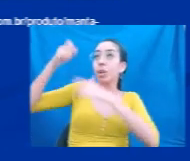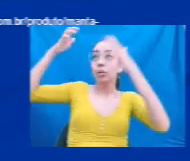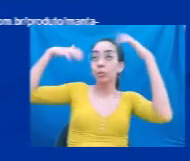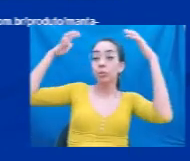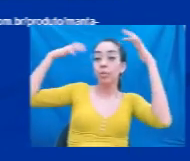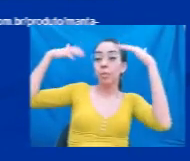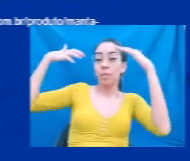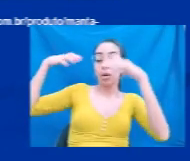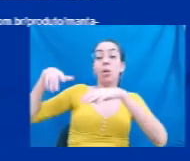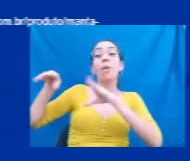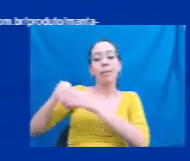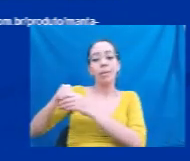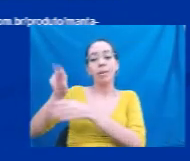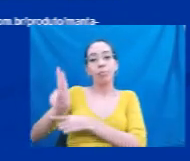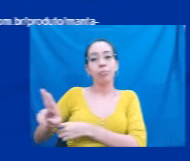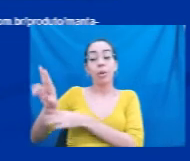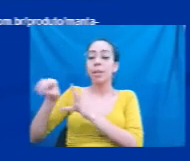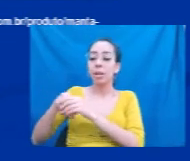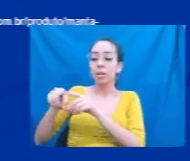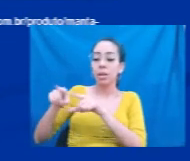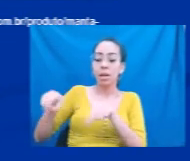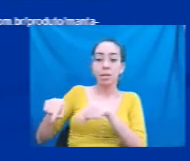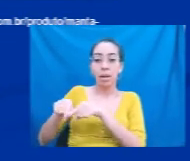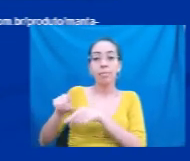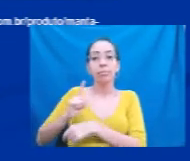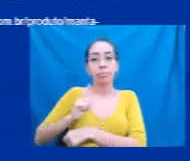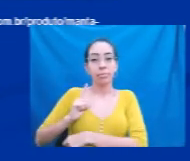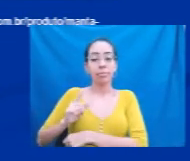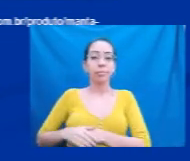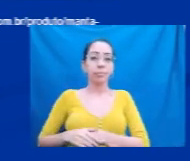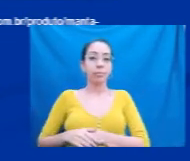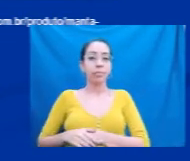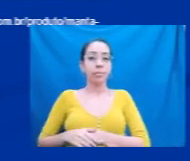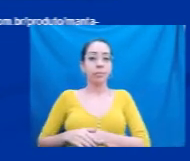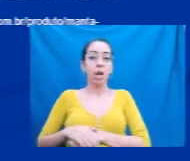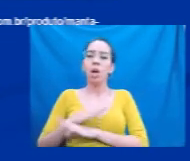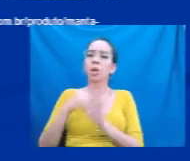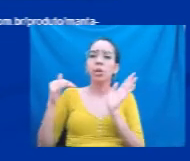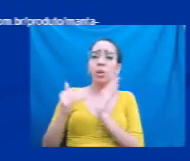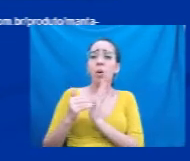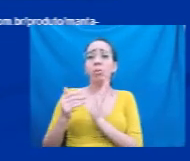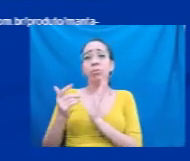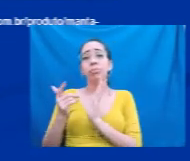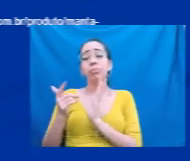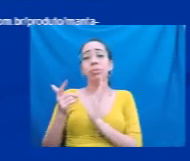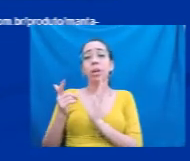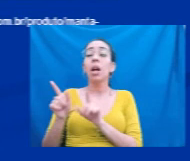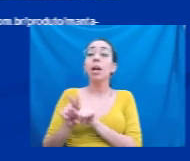não tem em todos os laboratórios, obviamente, que são as que a gente chama de mantas corta-fogo, porque há uma tendência